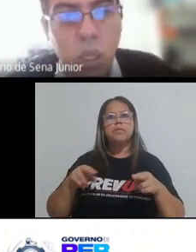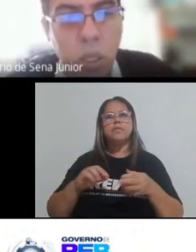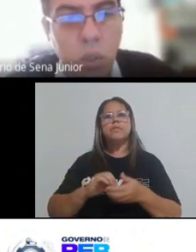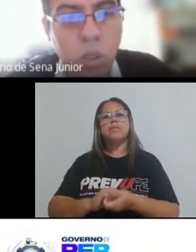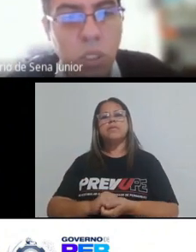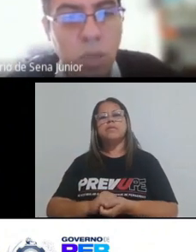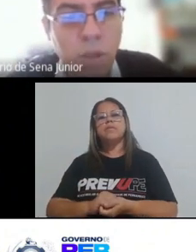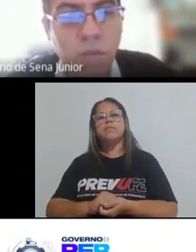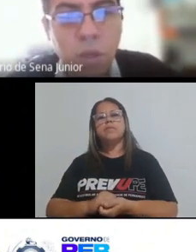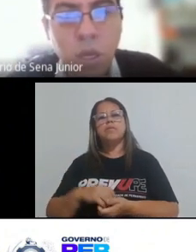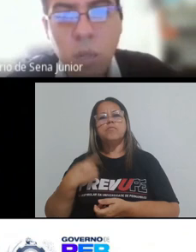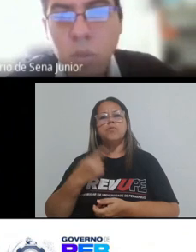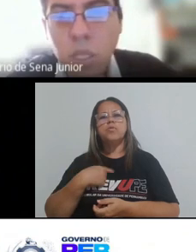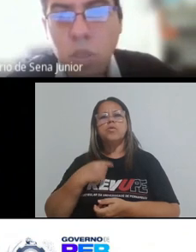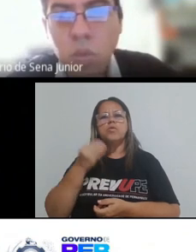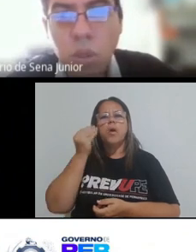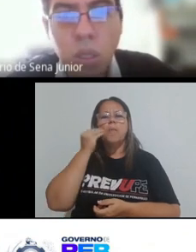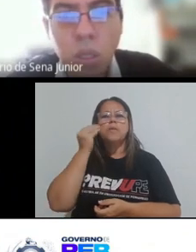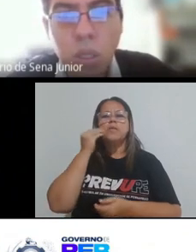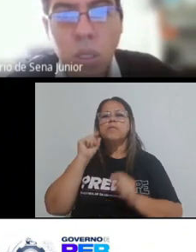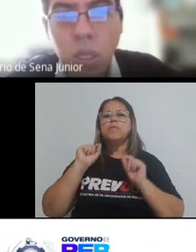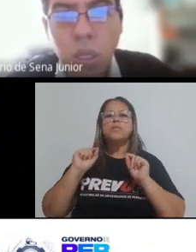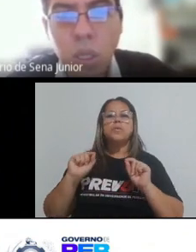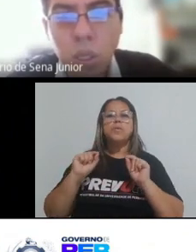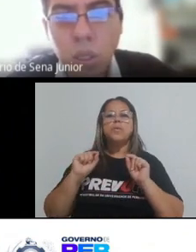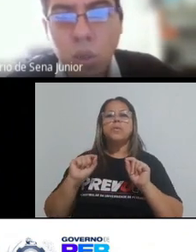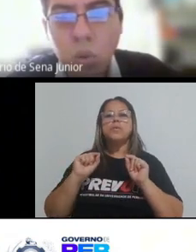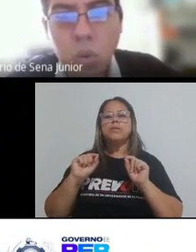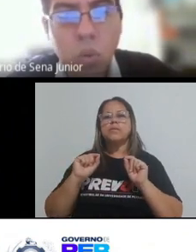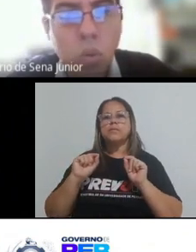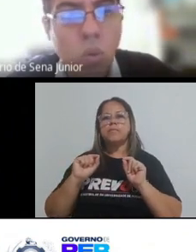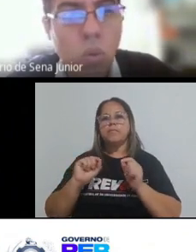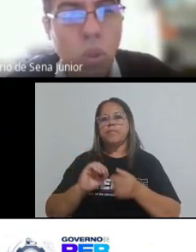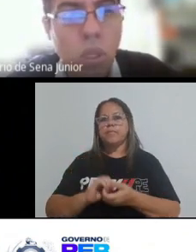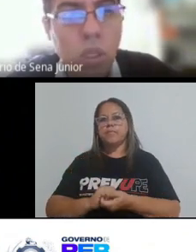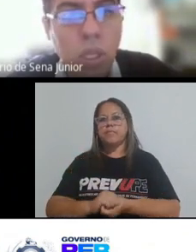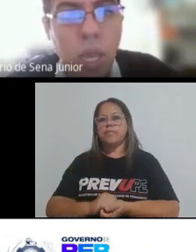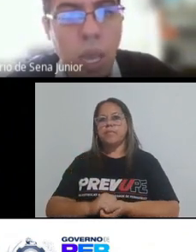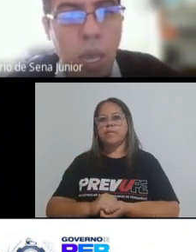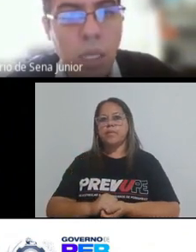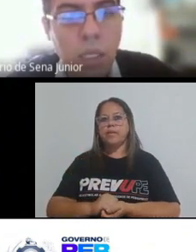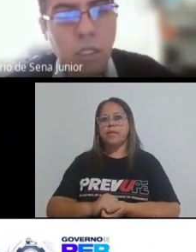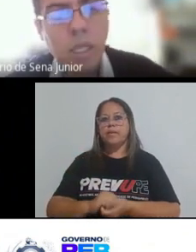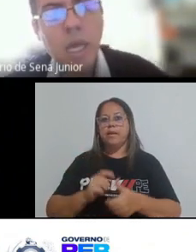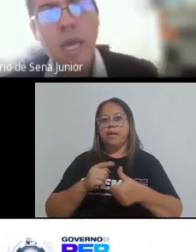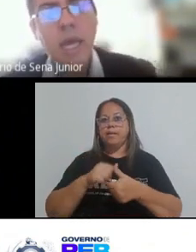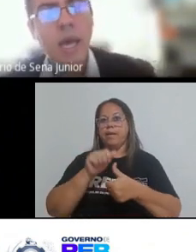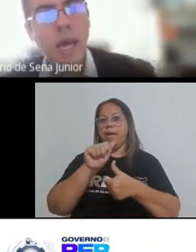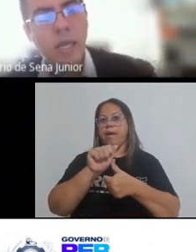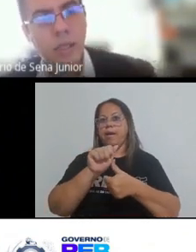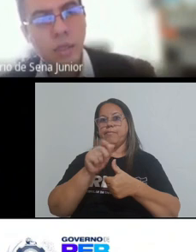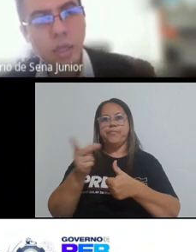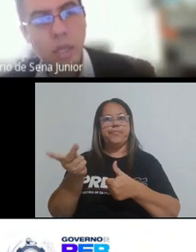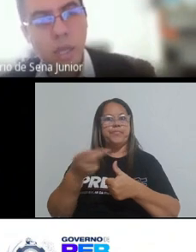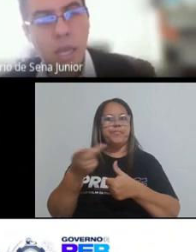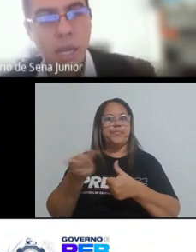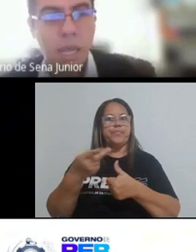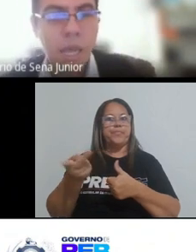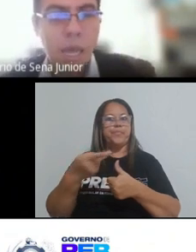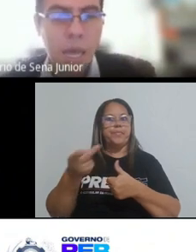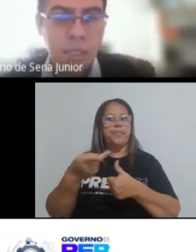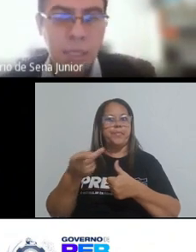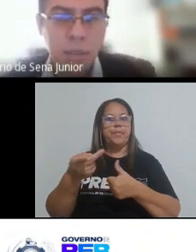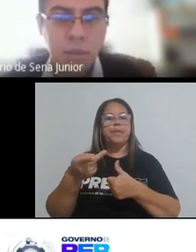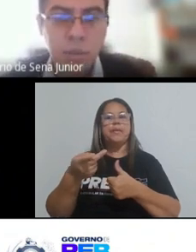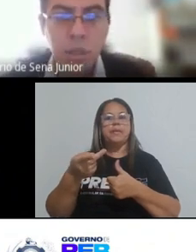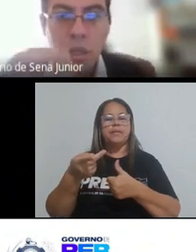o que que nós já verificamos, certo? Que o item A está errado, ela